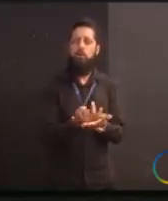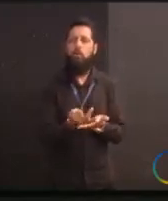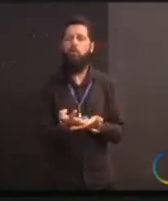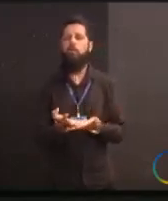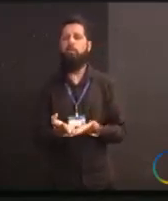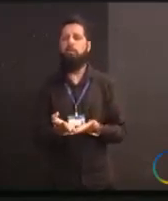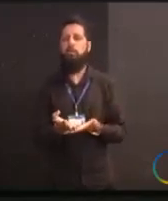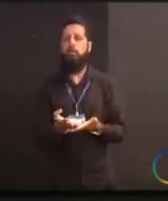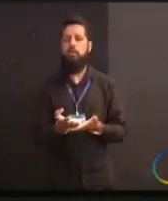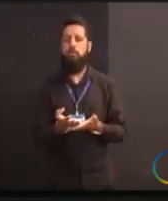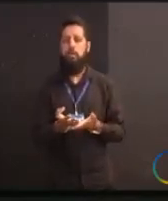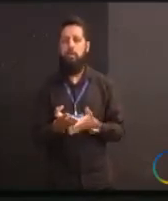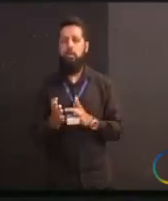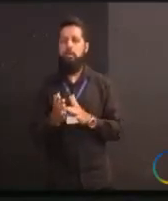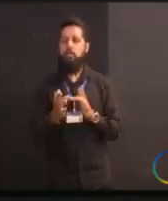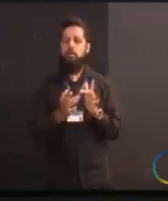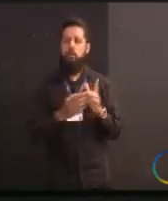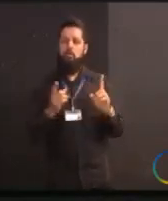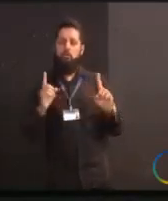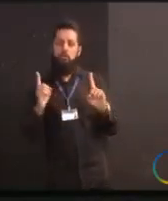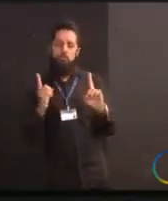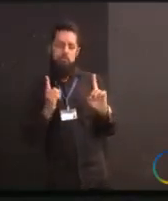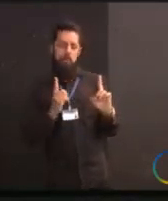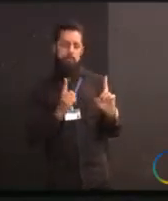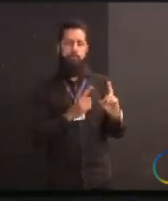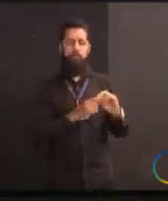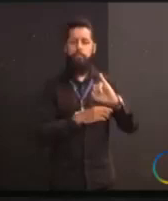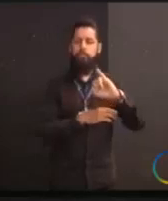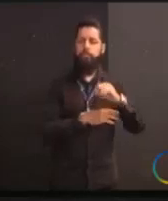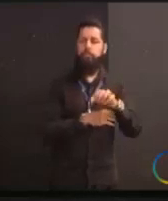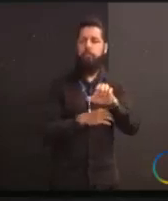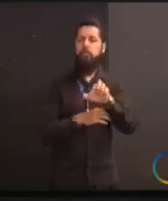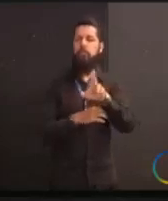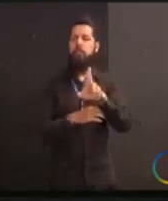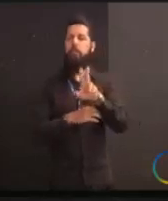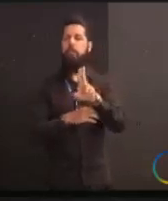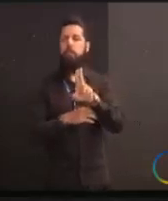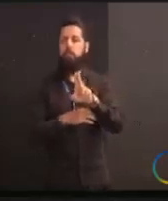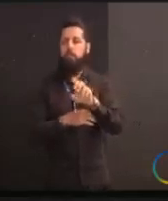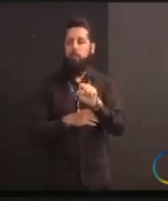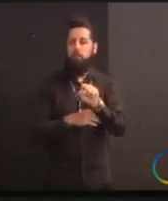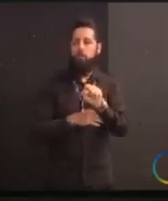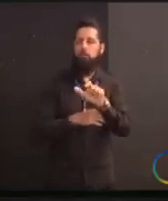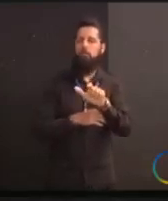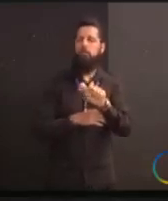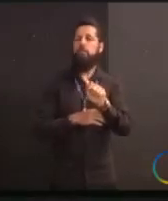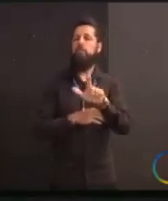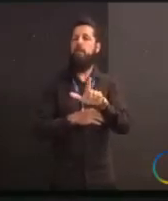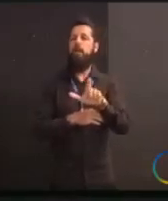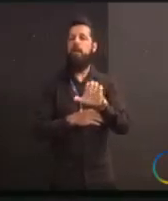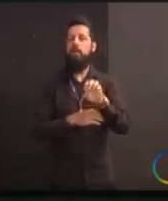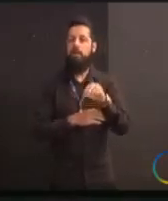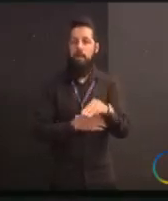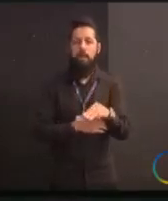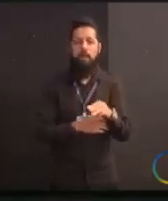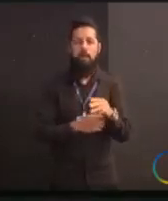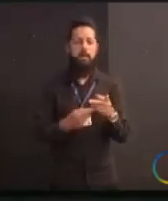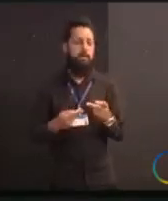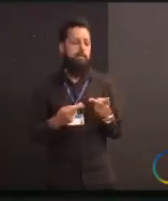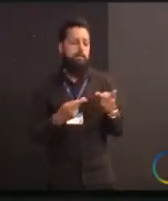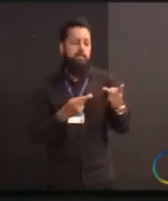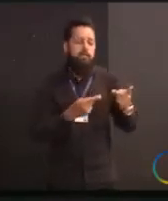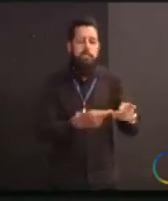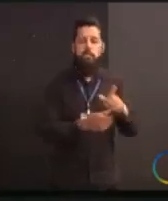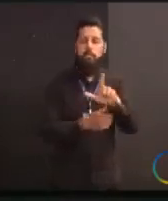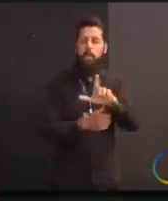em Betânia, para visitar os irmãos Marta, Maria e Lázaro. E